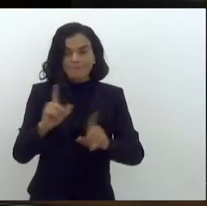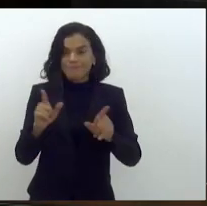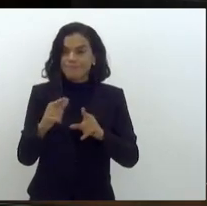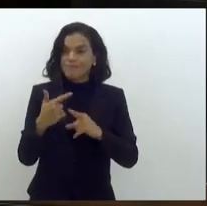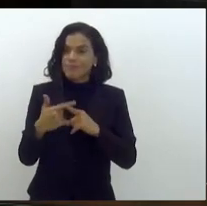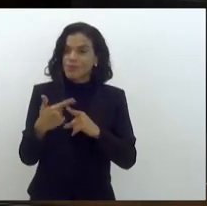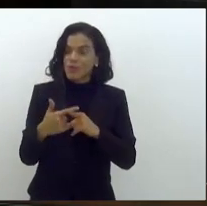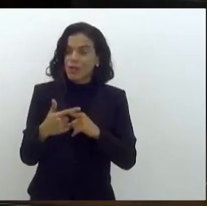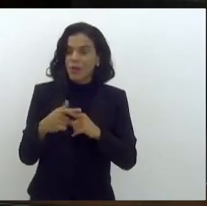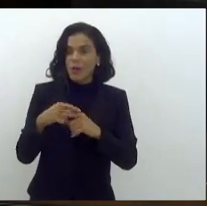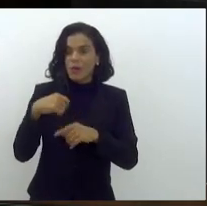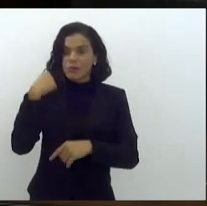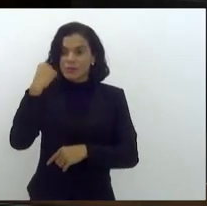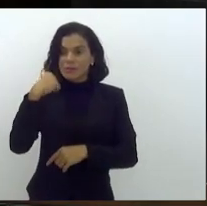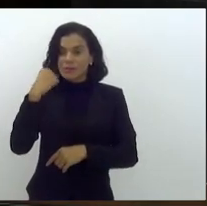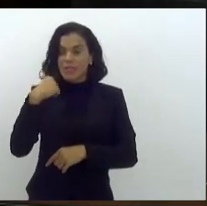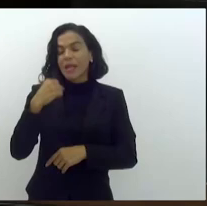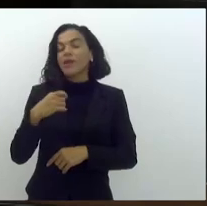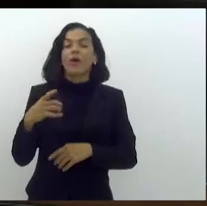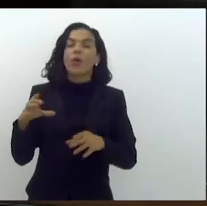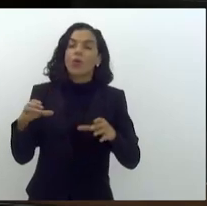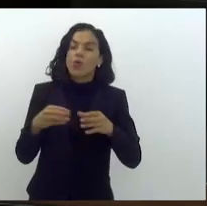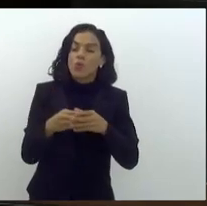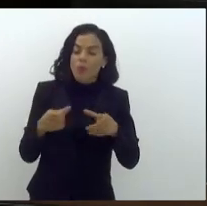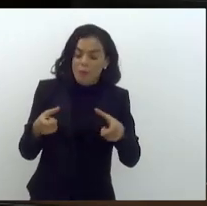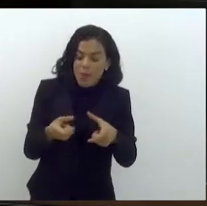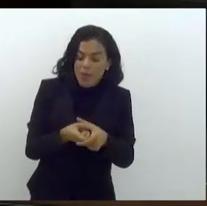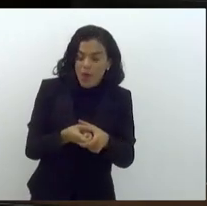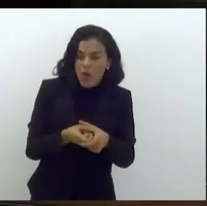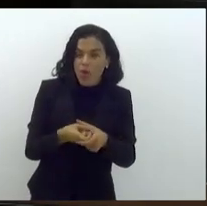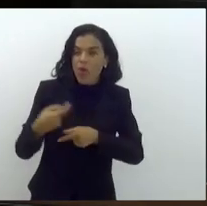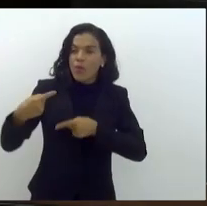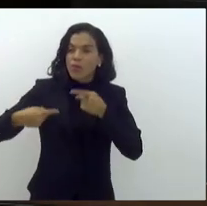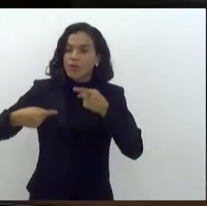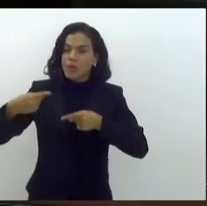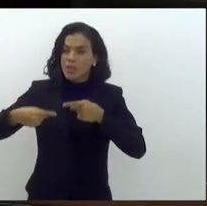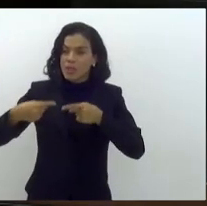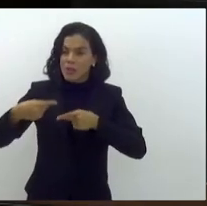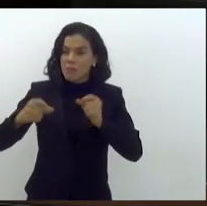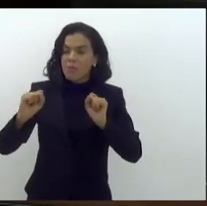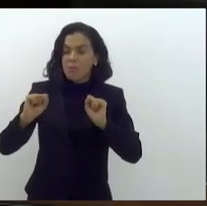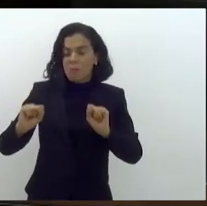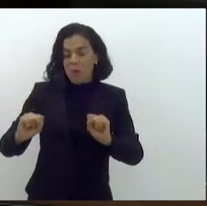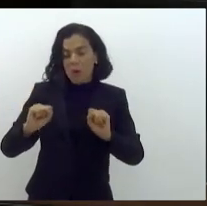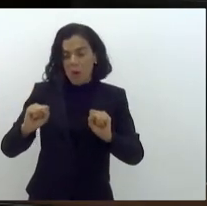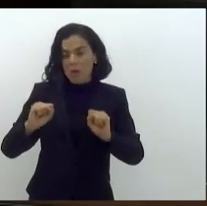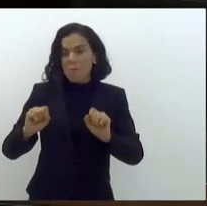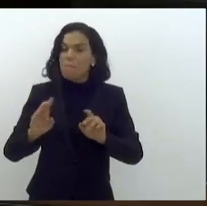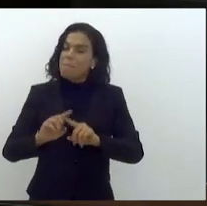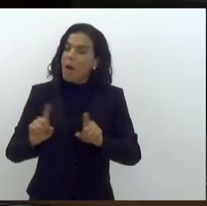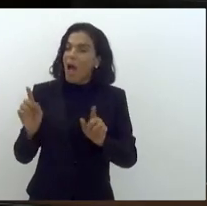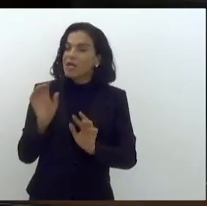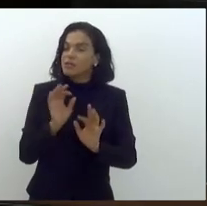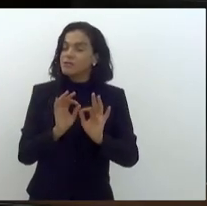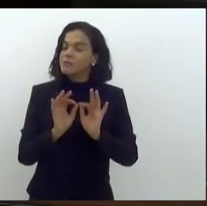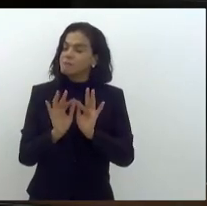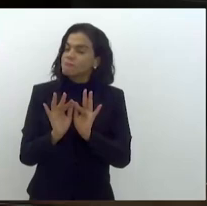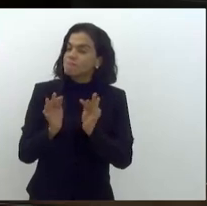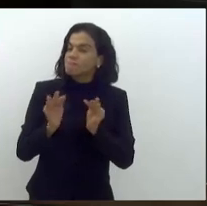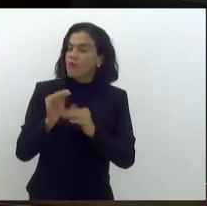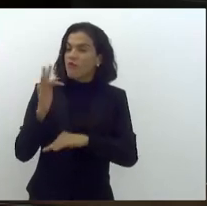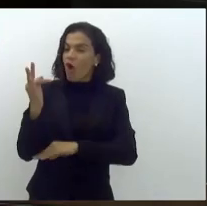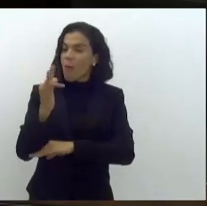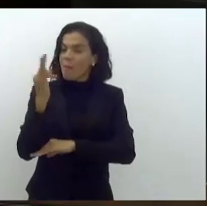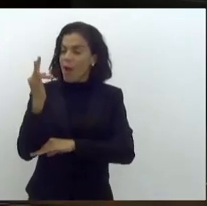um grupo primeiro menor segundo onde o debate pode acabar sendo de alguma maneira mais sofist mais qualificado